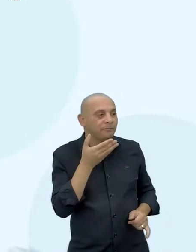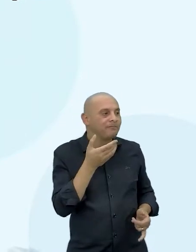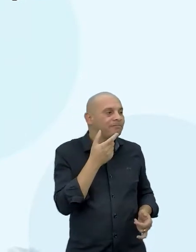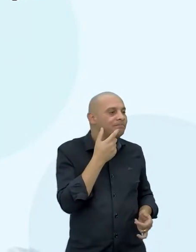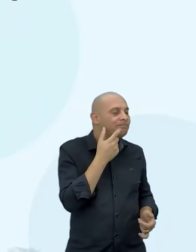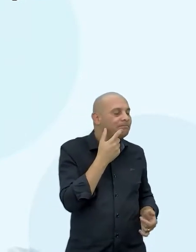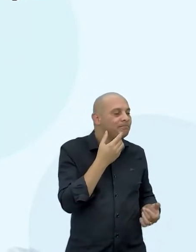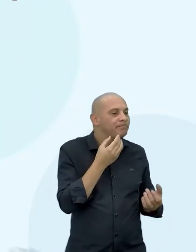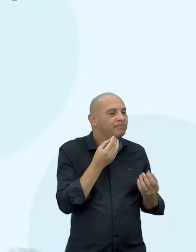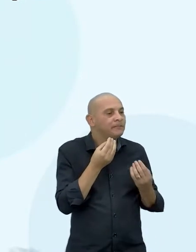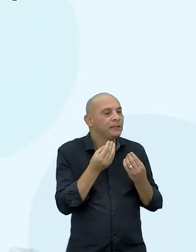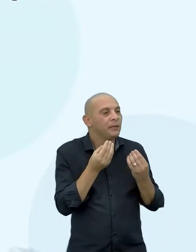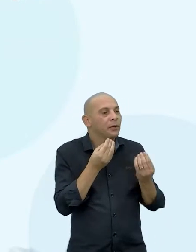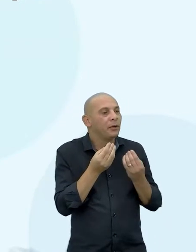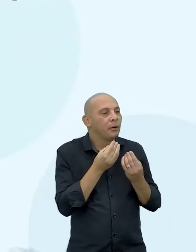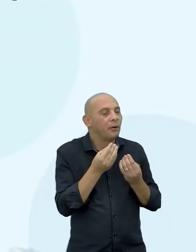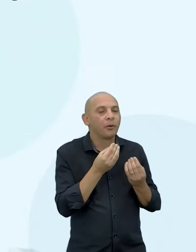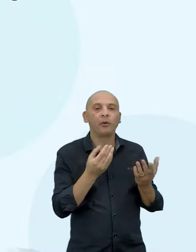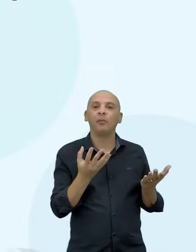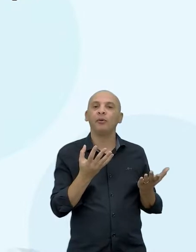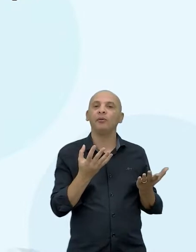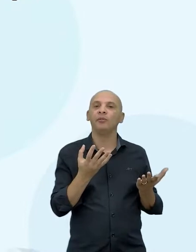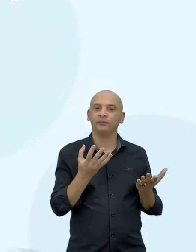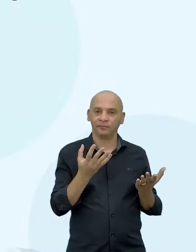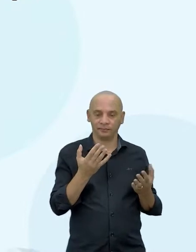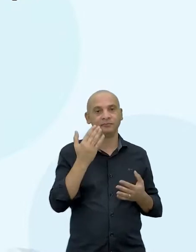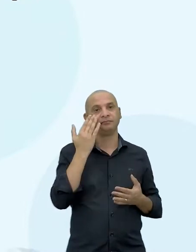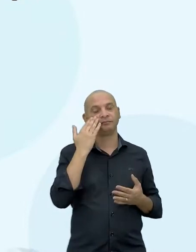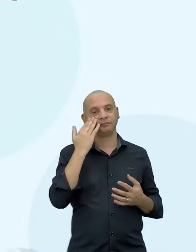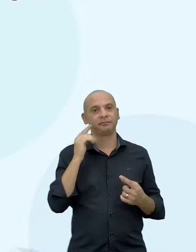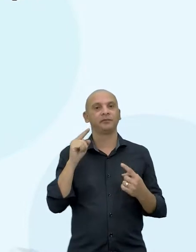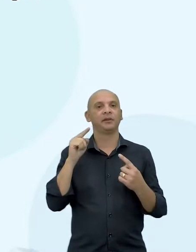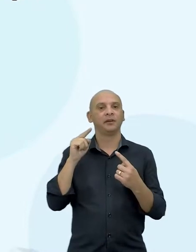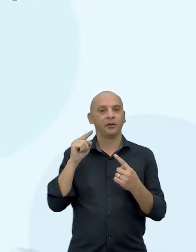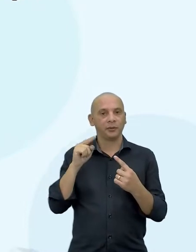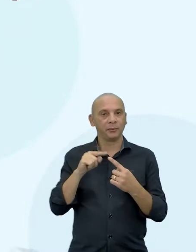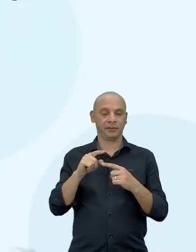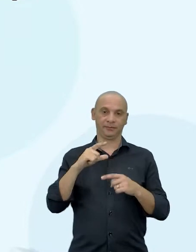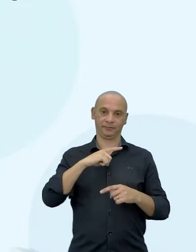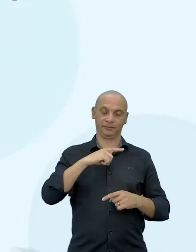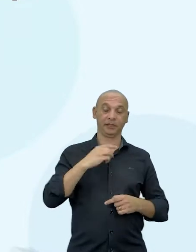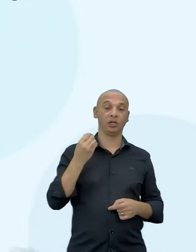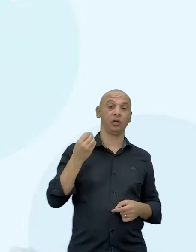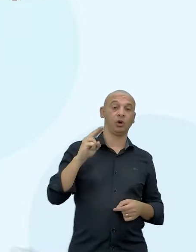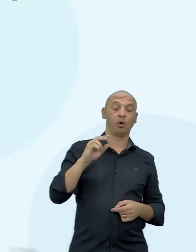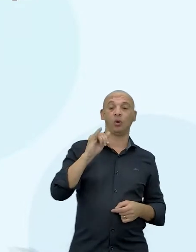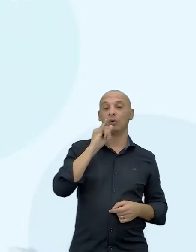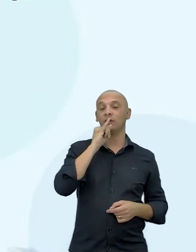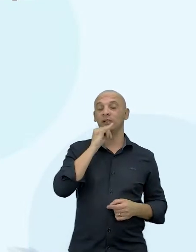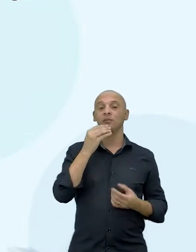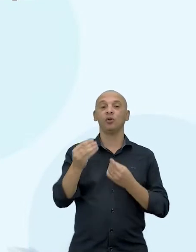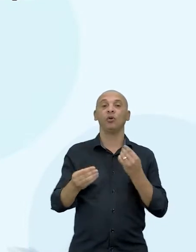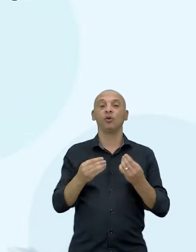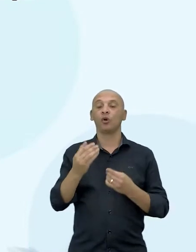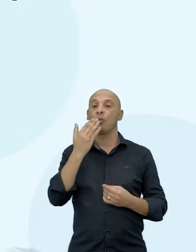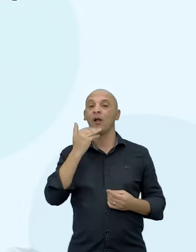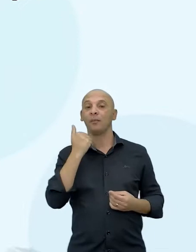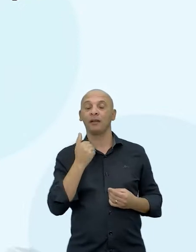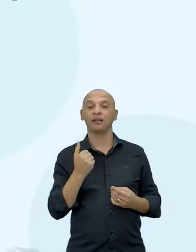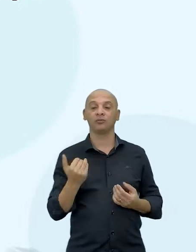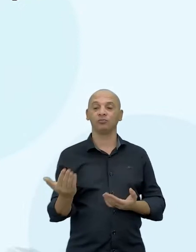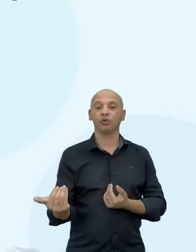entrando novamente no mapa da fome. Às vezes esse foi um tema que te deixou curioso, você fala, tá, mas como isso está acontecendo na minha